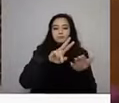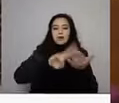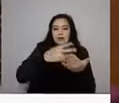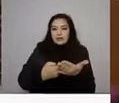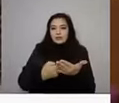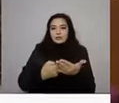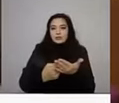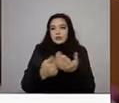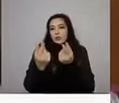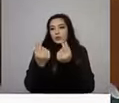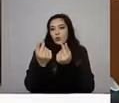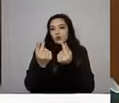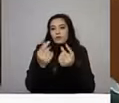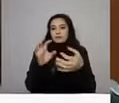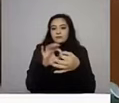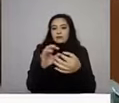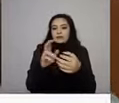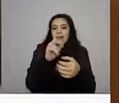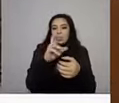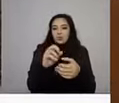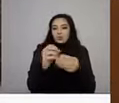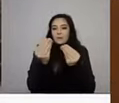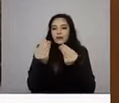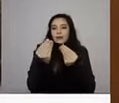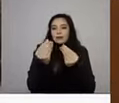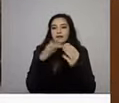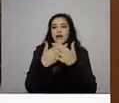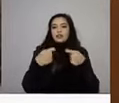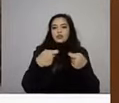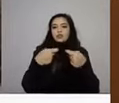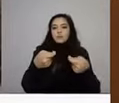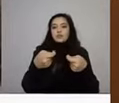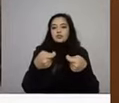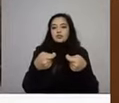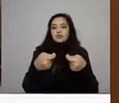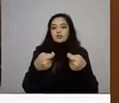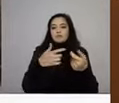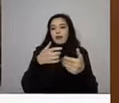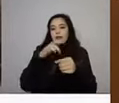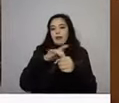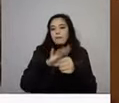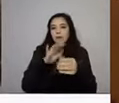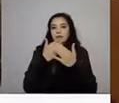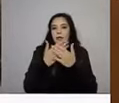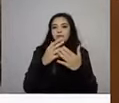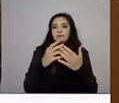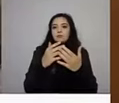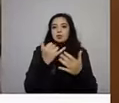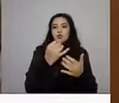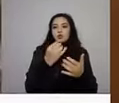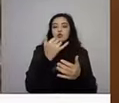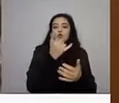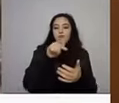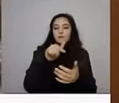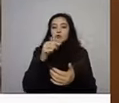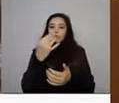verbas que constavam desse erro material? Mais concretamente, um acréscimo de despesas de capital de 2,4 milhões de euros em 2023, 2,1 milhões de euros